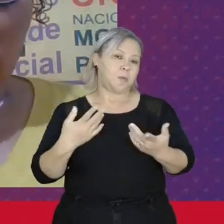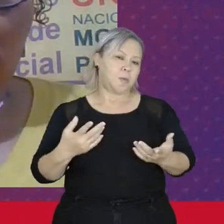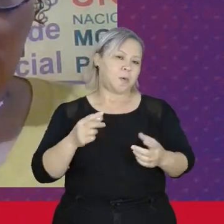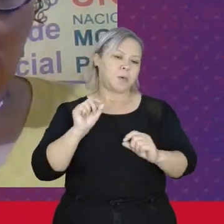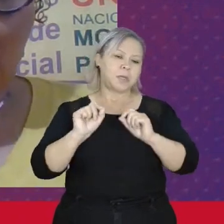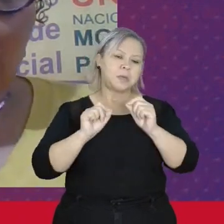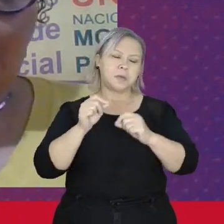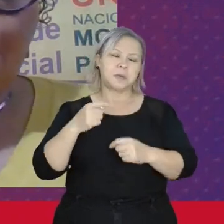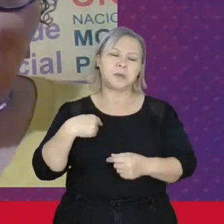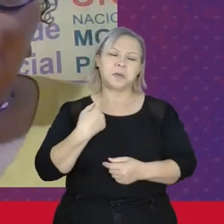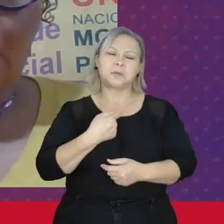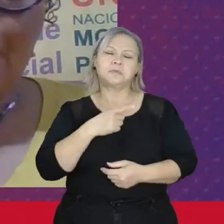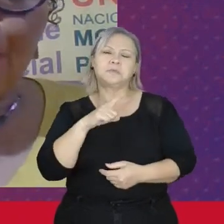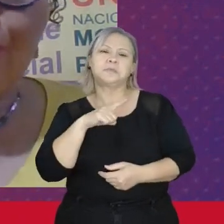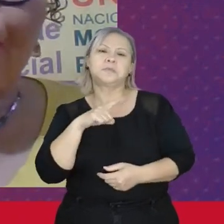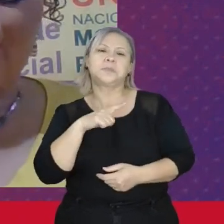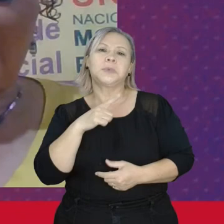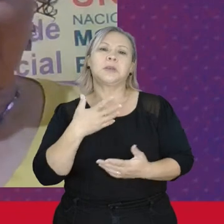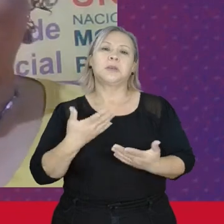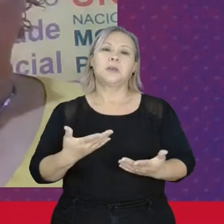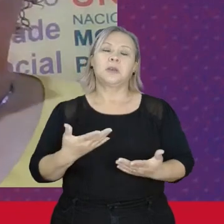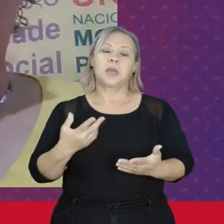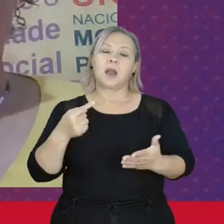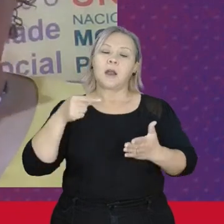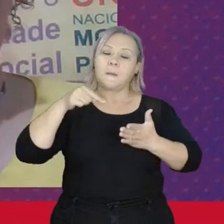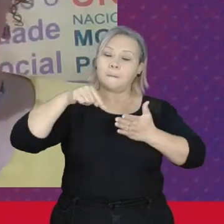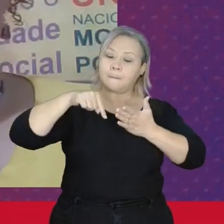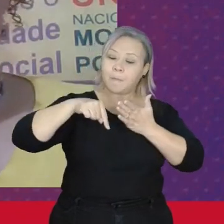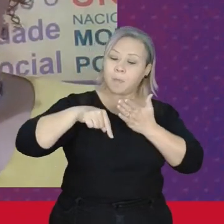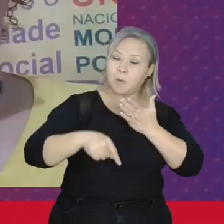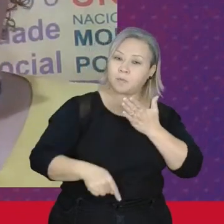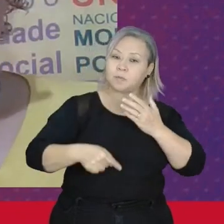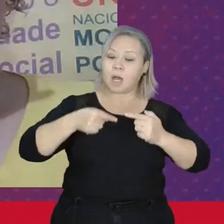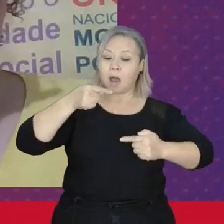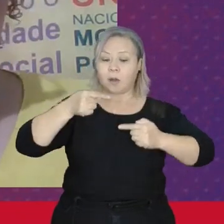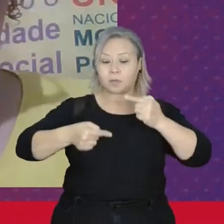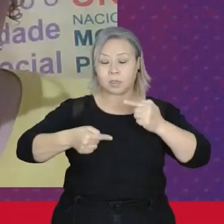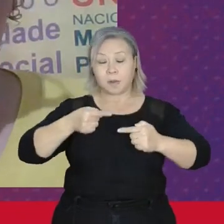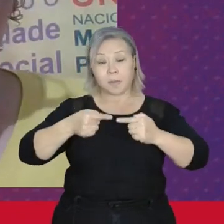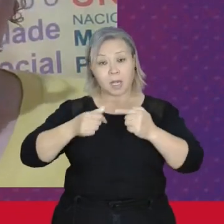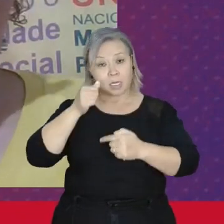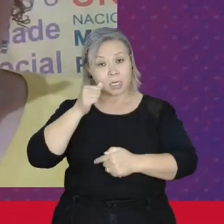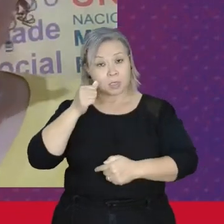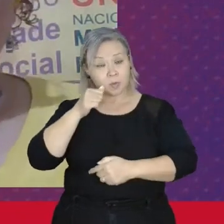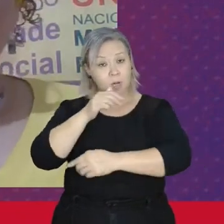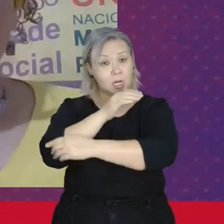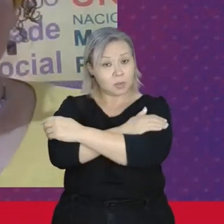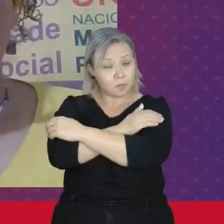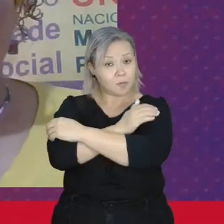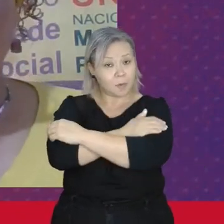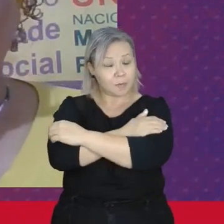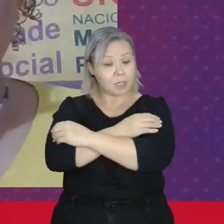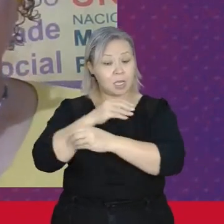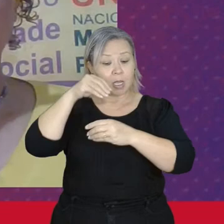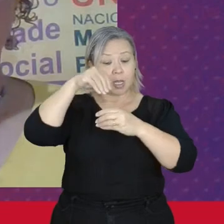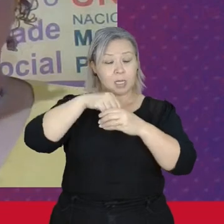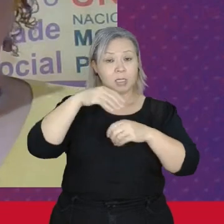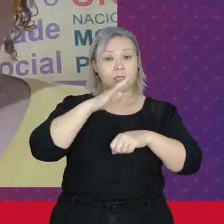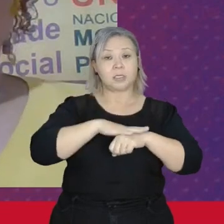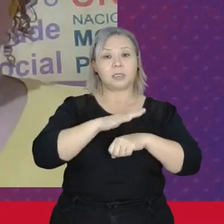gente tinha que aprofundar o debate das mulheres e o feminismo dentro das